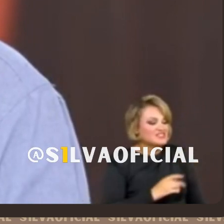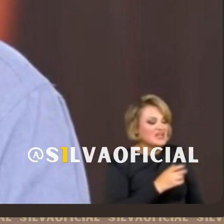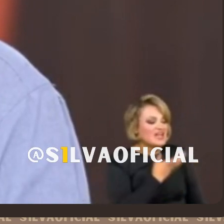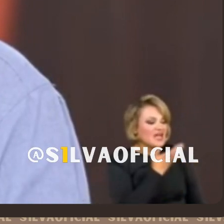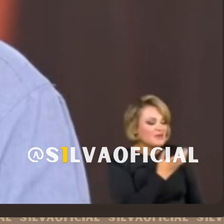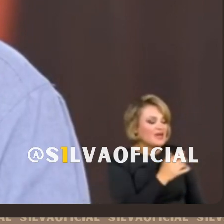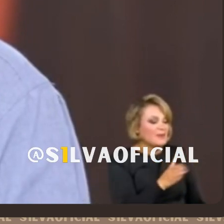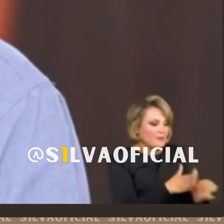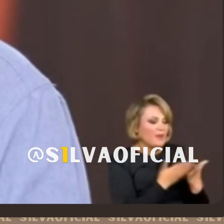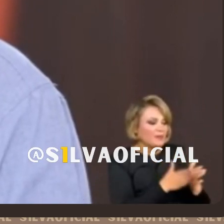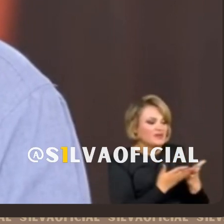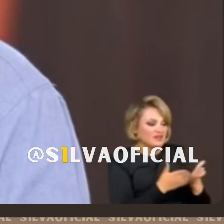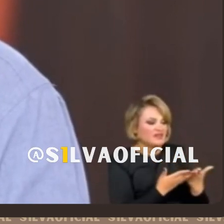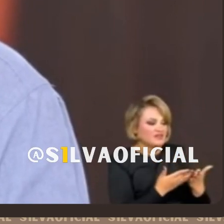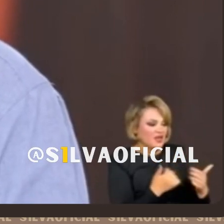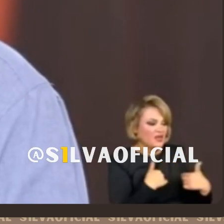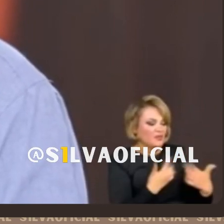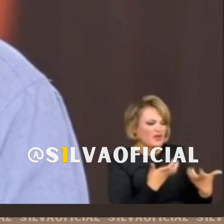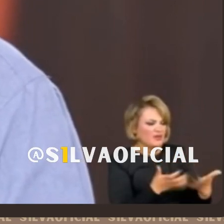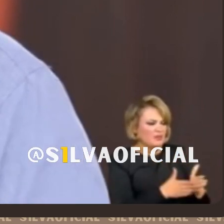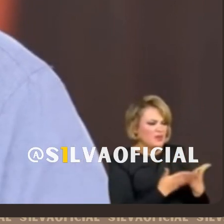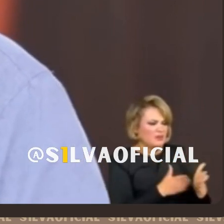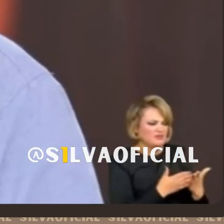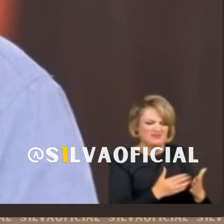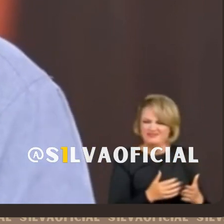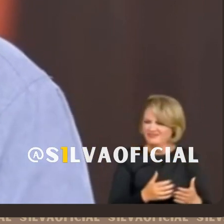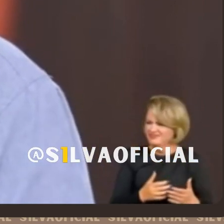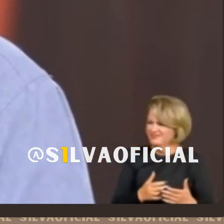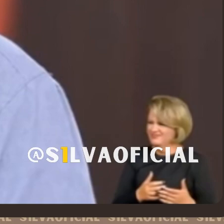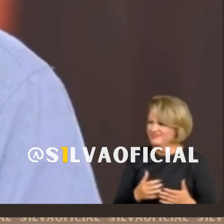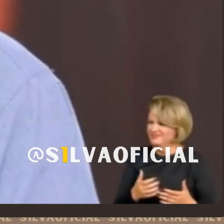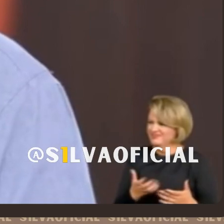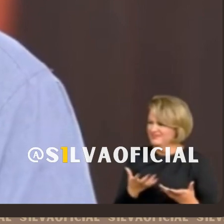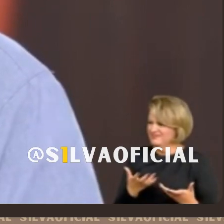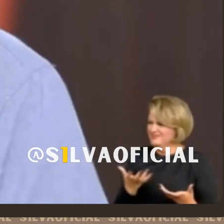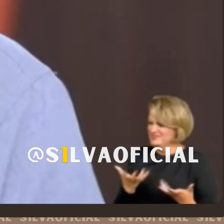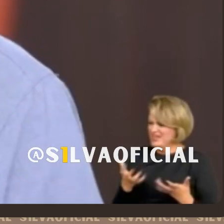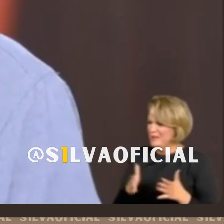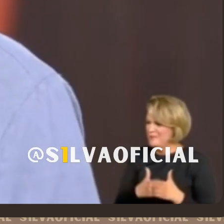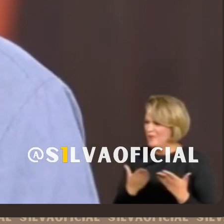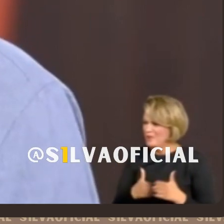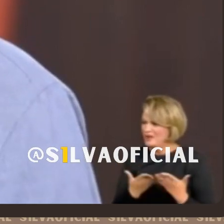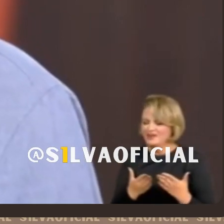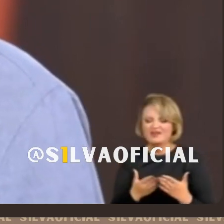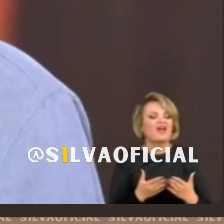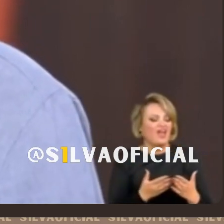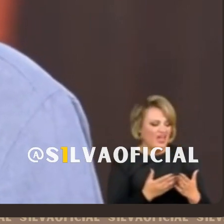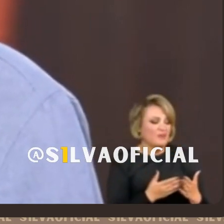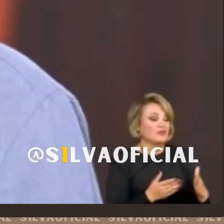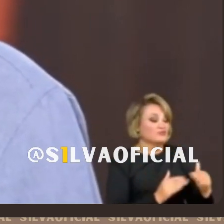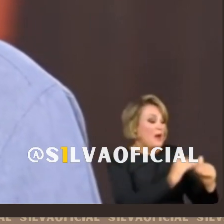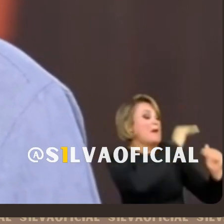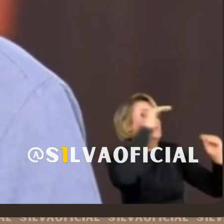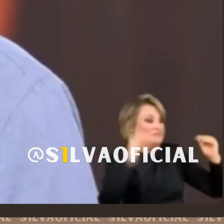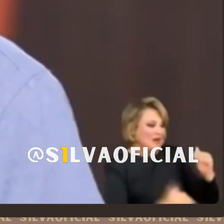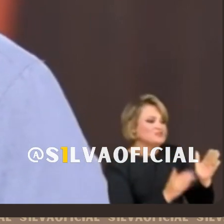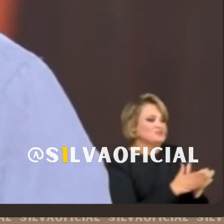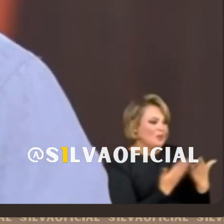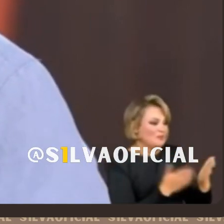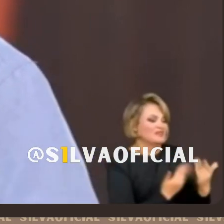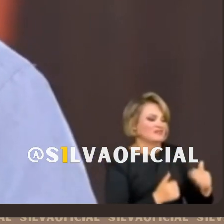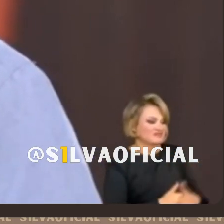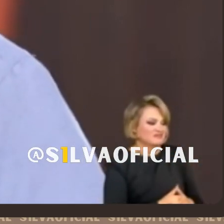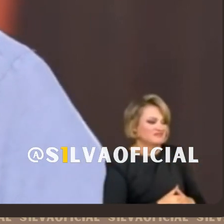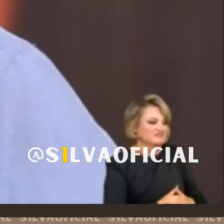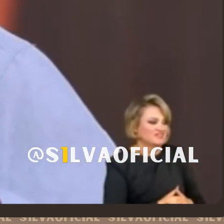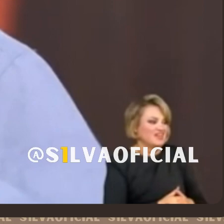Chegar a ser pobre, né? Sabe o que acontece? É porque tem lugar que as pessoas nem pobre conseguem ser. Porque as pessoas